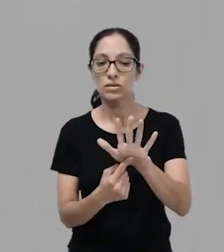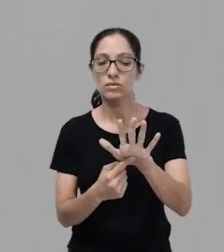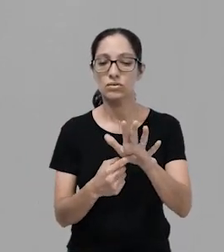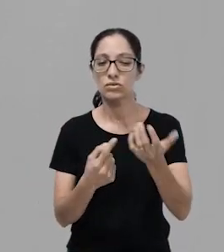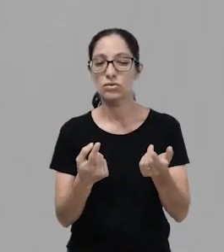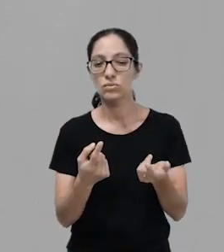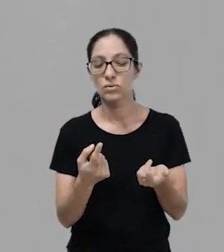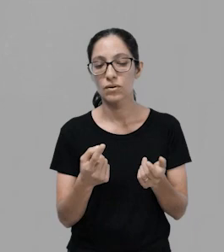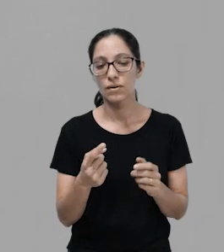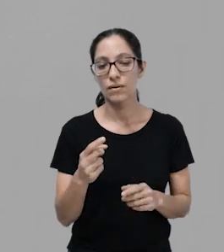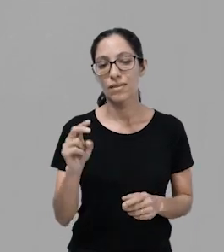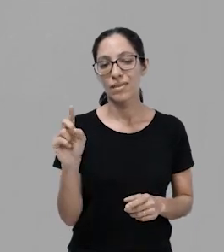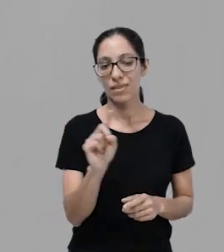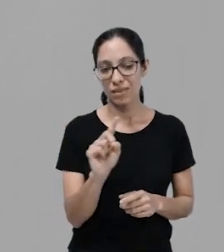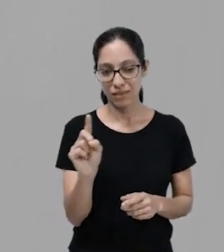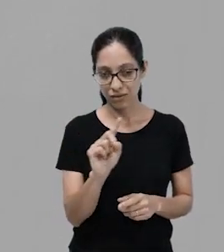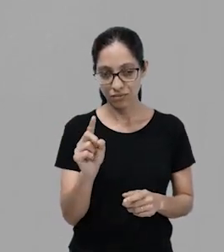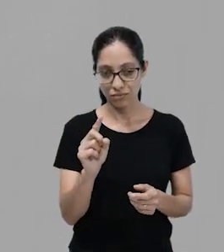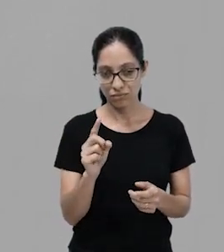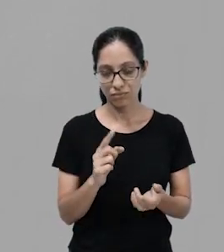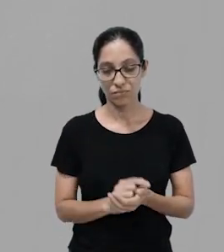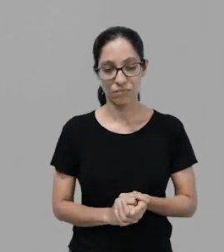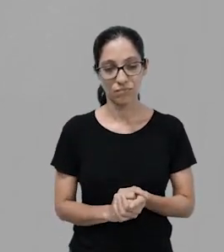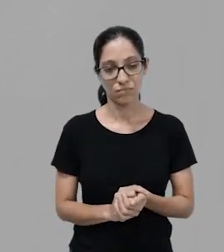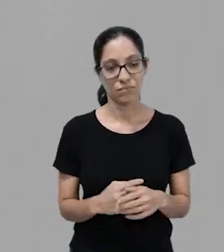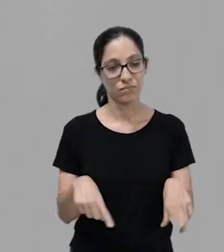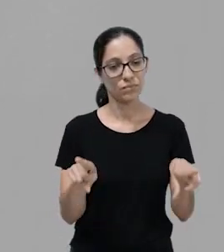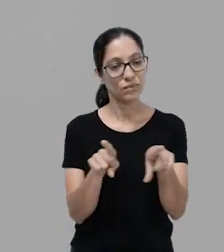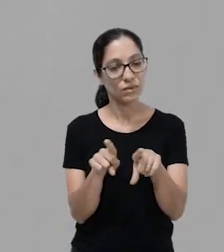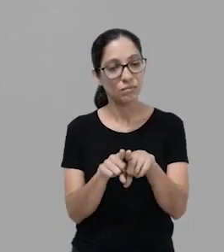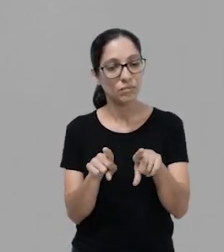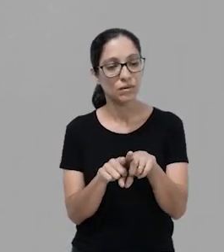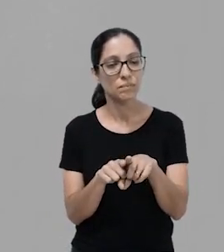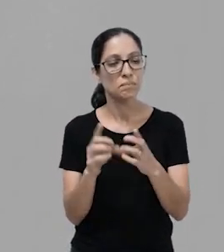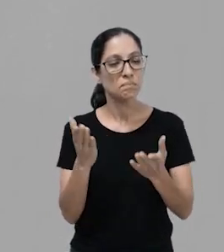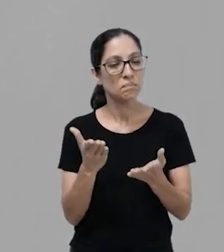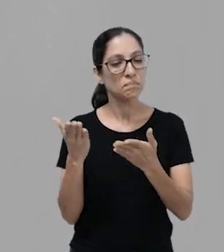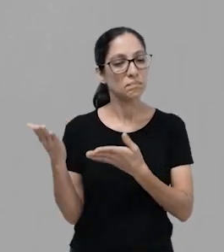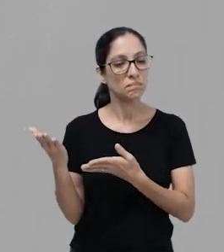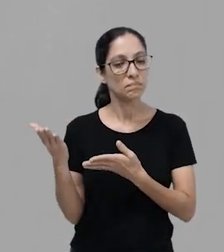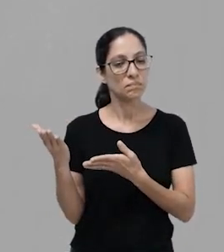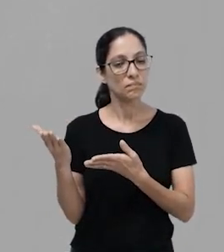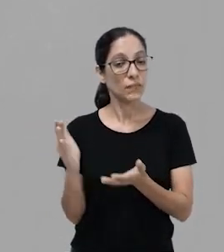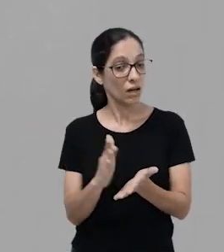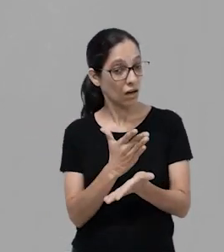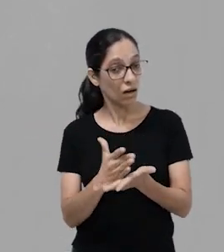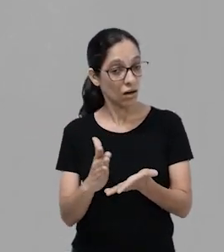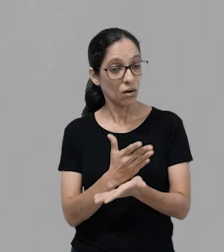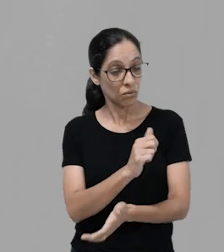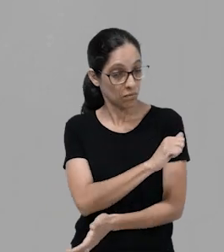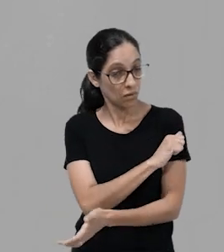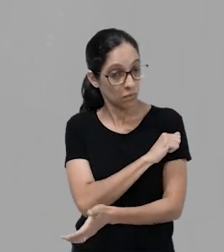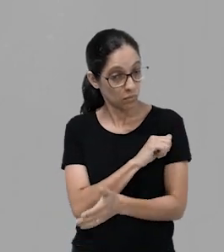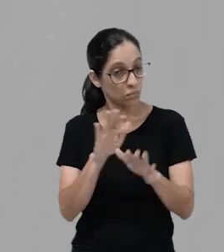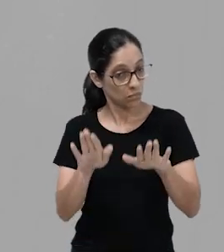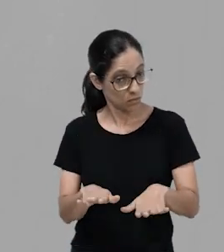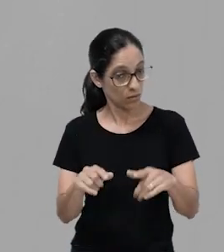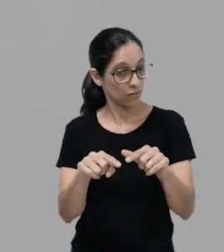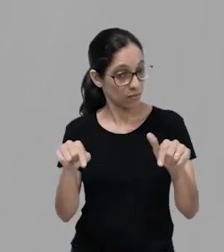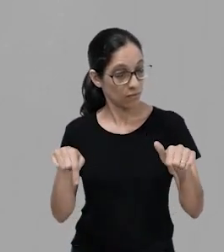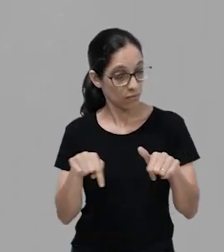mas sem usar o não propriamente dito. Some boys are in the class. Alguns alunos estão na sala de